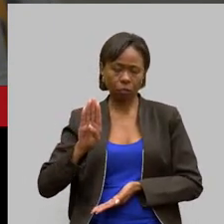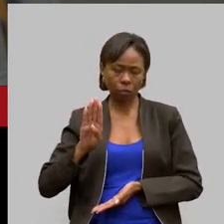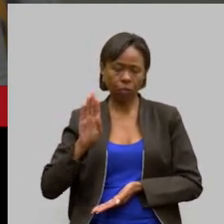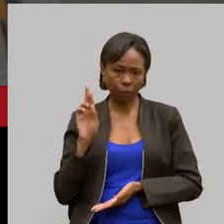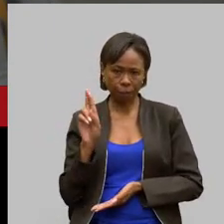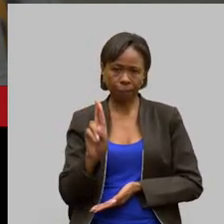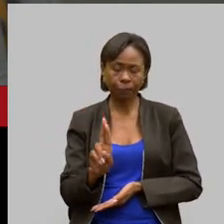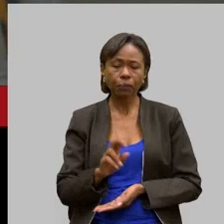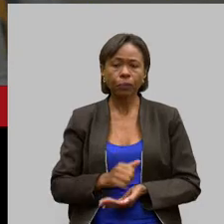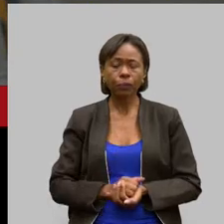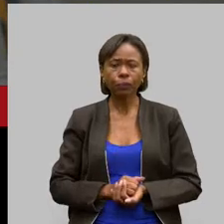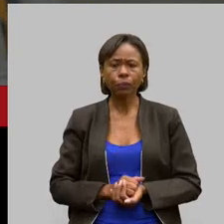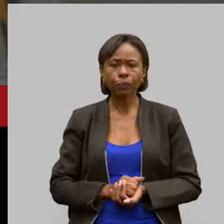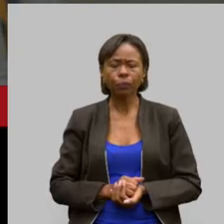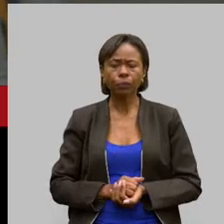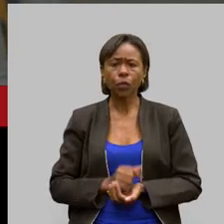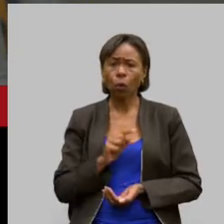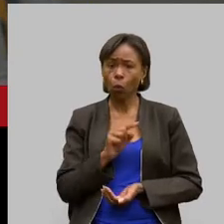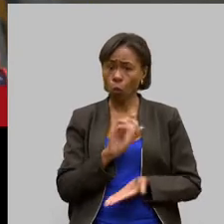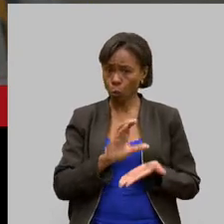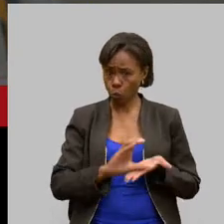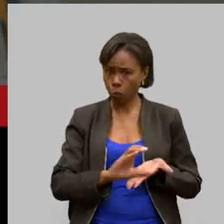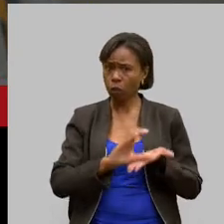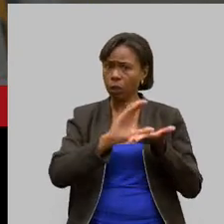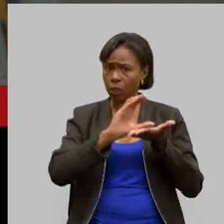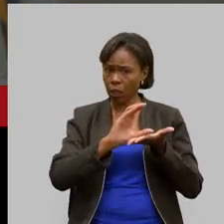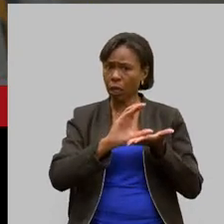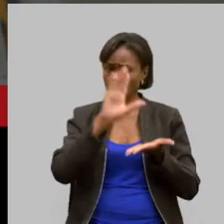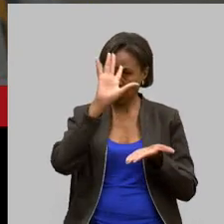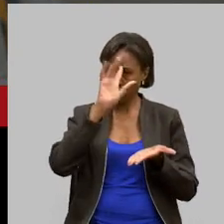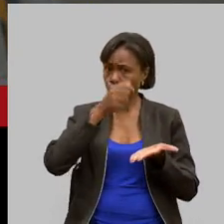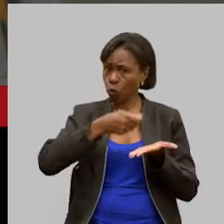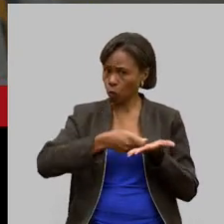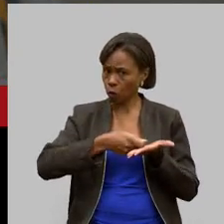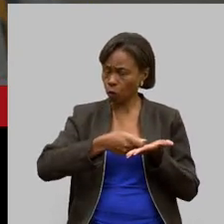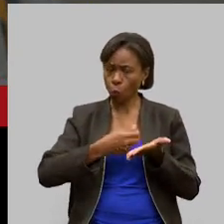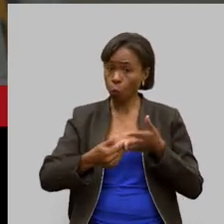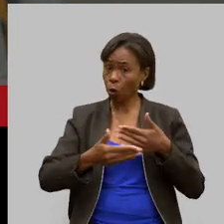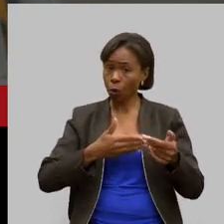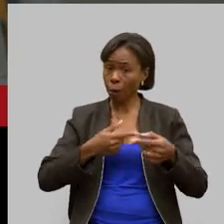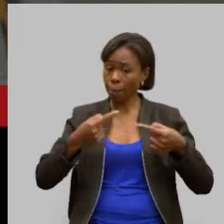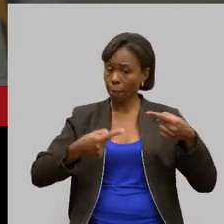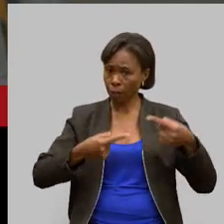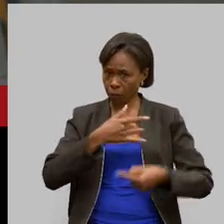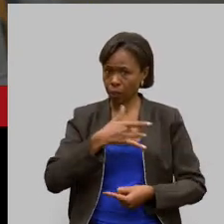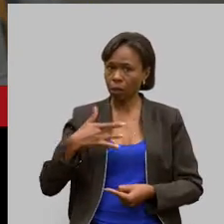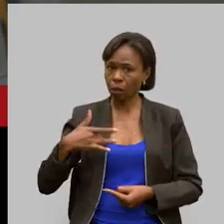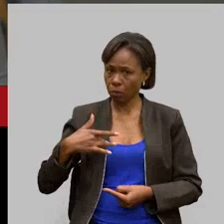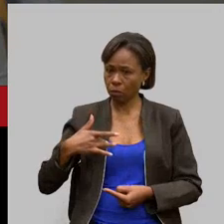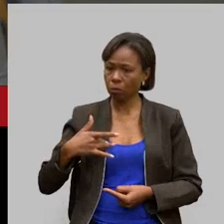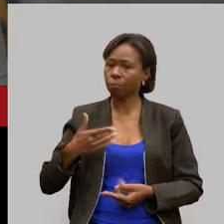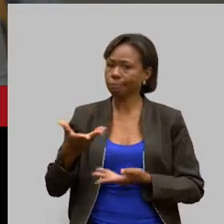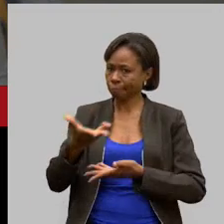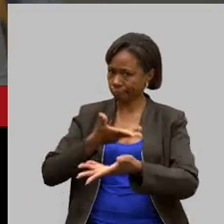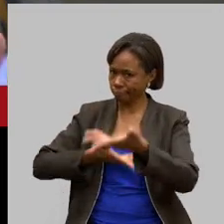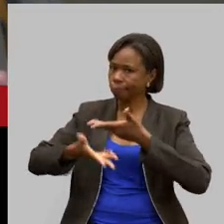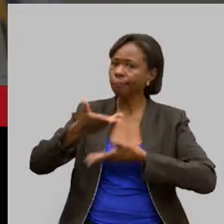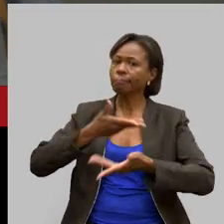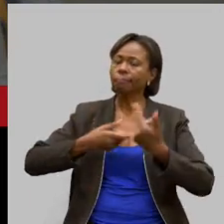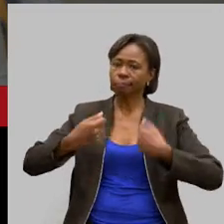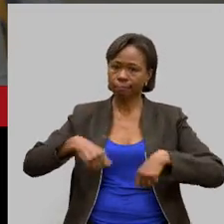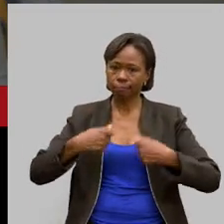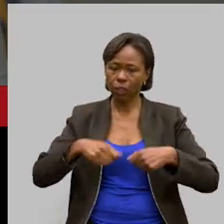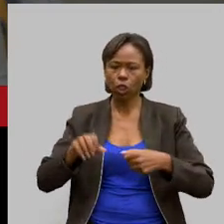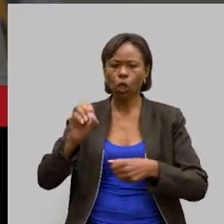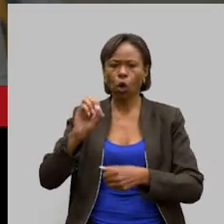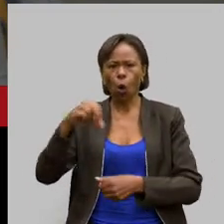conselho delibera todas as políticas de saúde então por isso que nós precisamos dessa interação com as ones com as